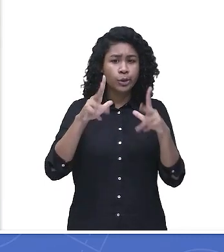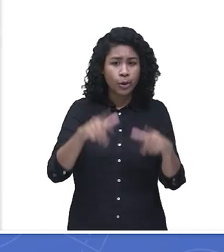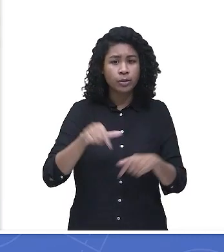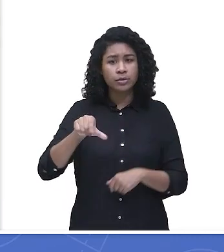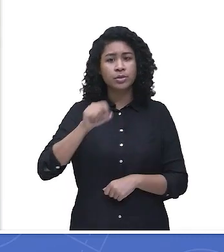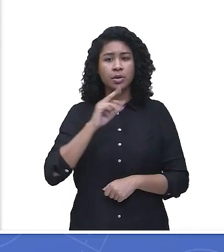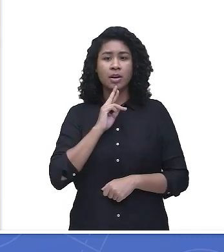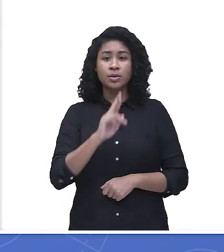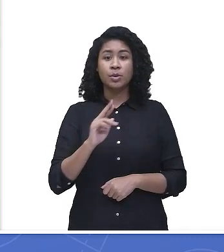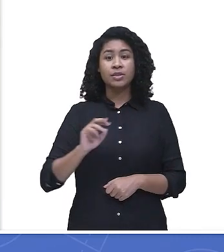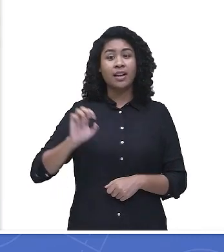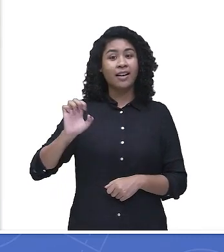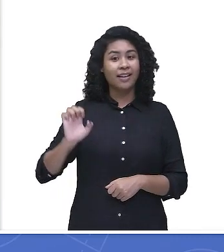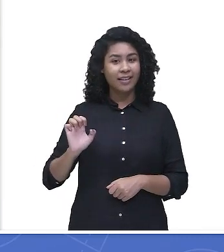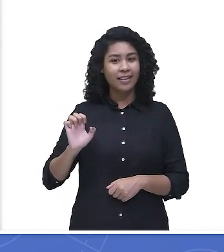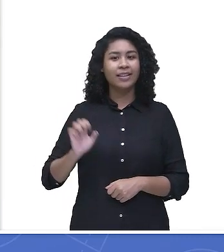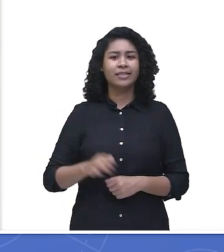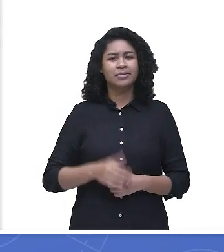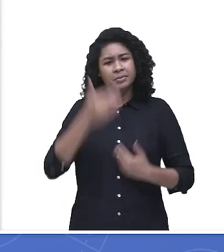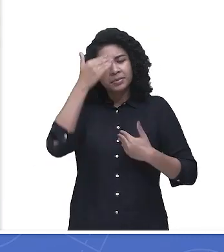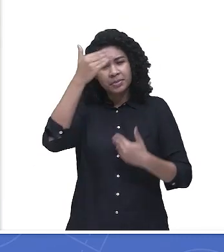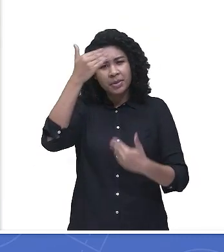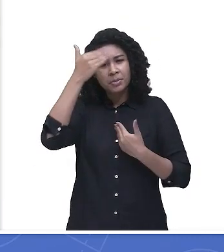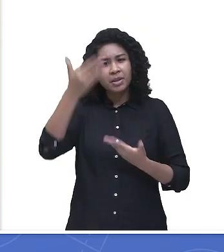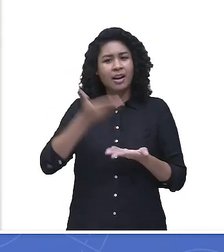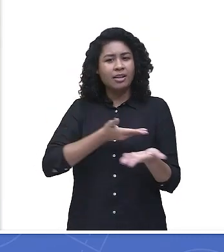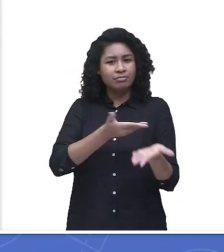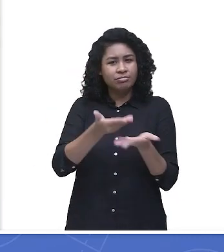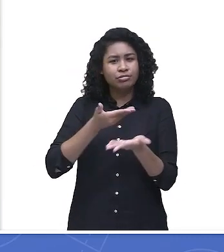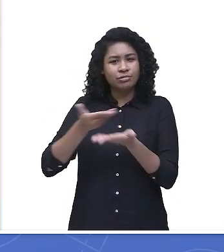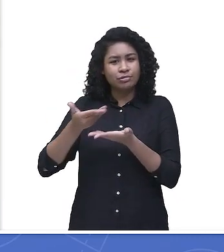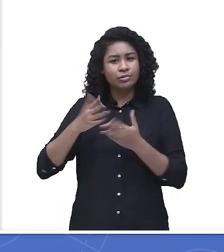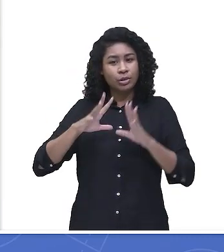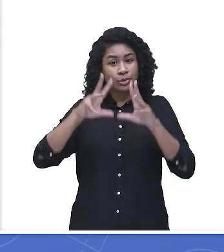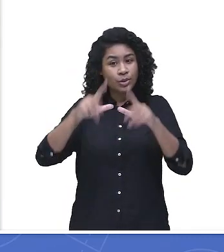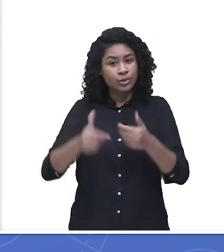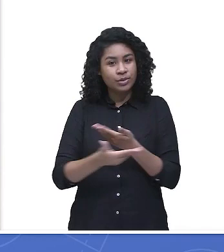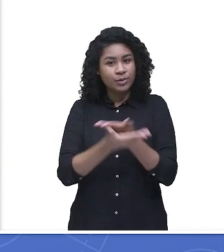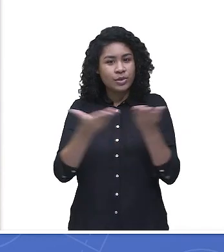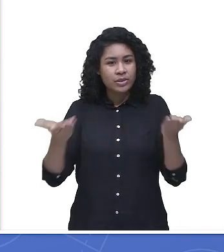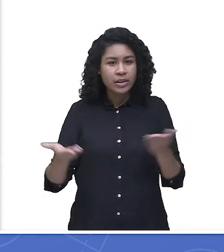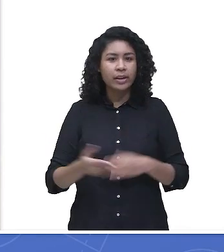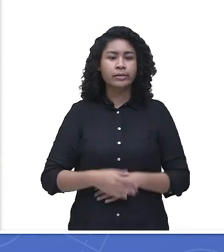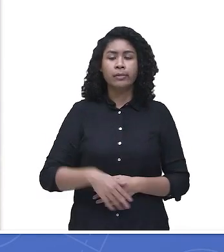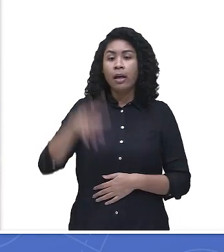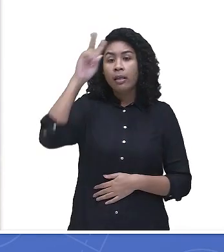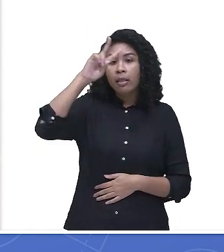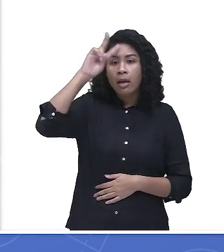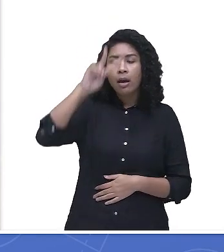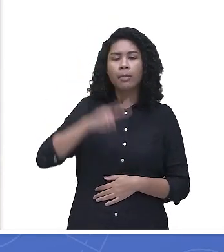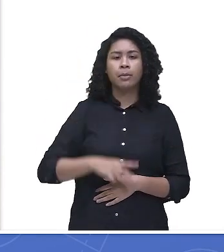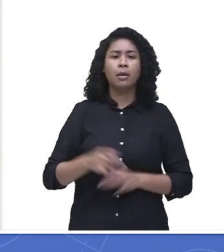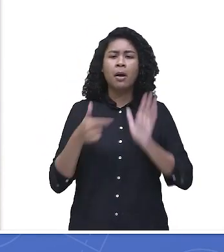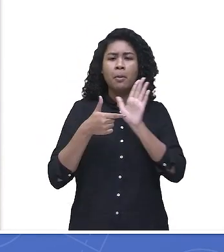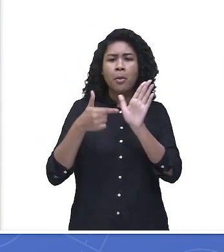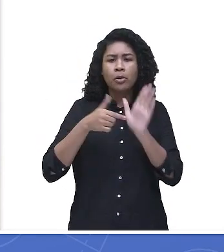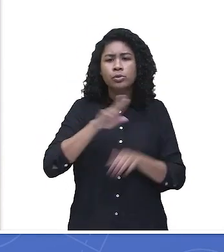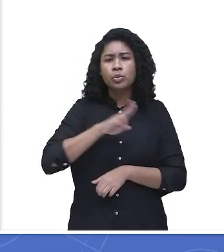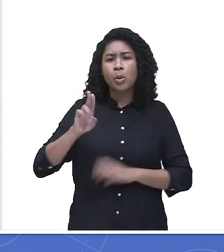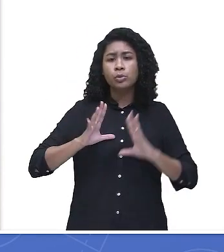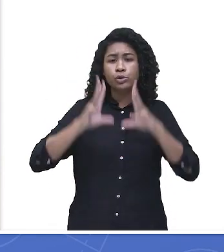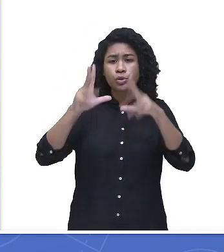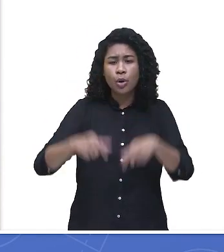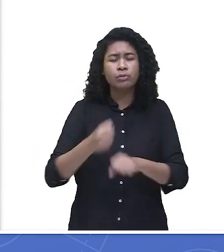às respostas. Agradeço a participação de todos que estão interagindo no chat. Lembrando, não dá para falar o nome de todos, porque o tempo não